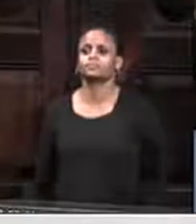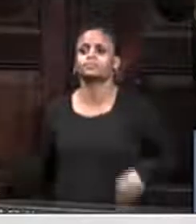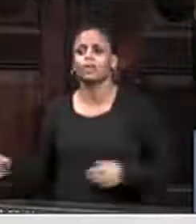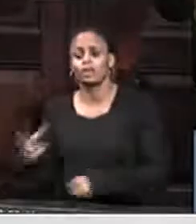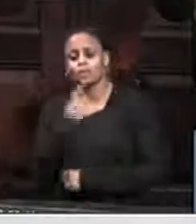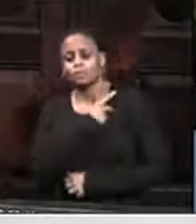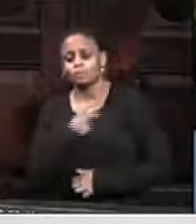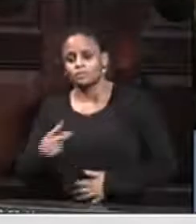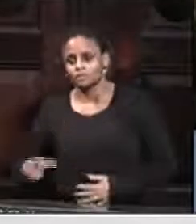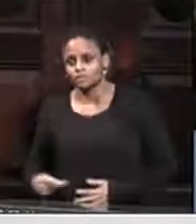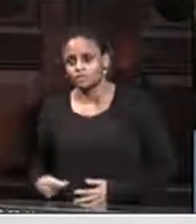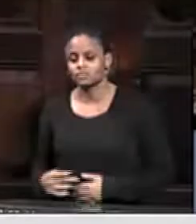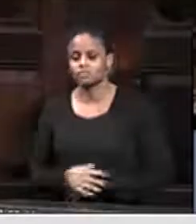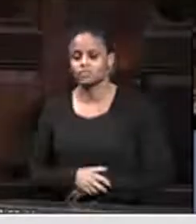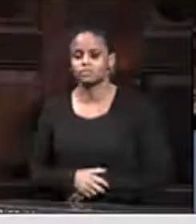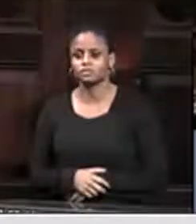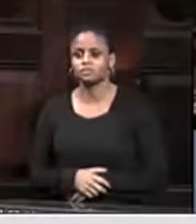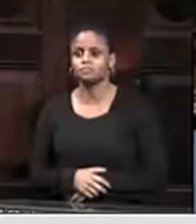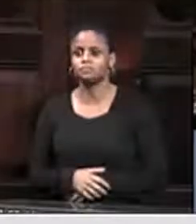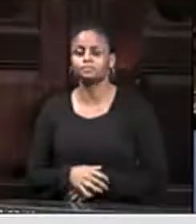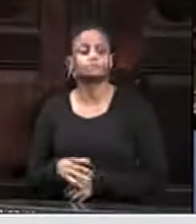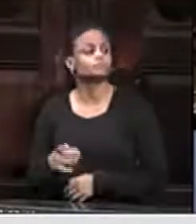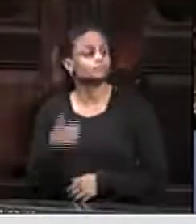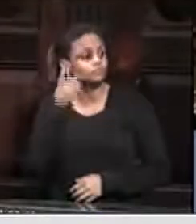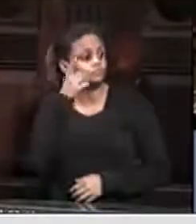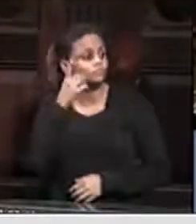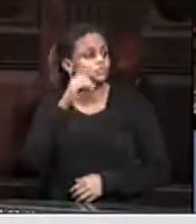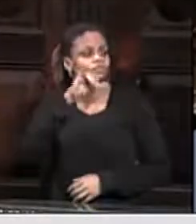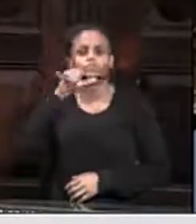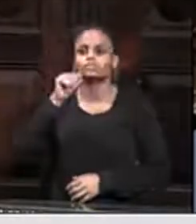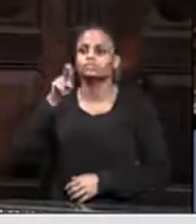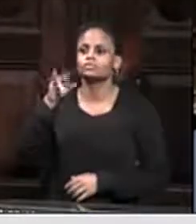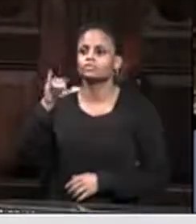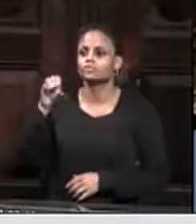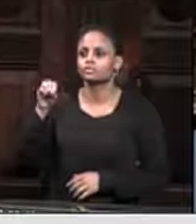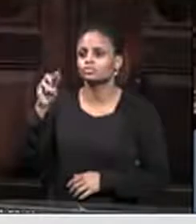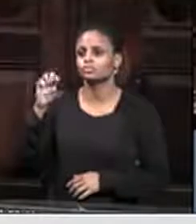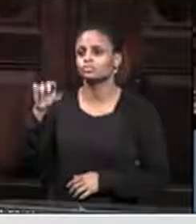Senhor presidente, deputado Jânio Mendes,